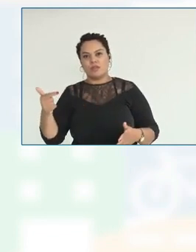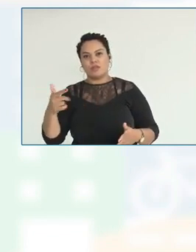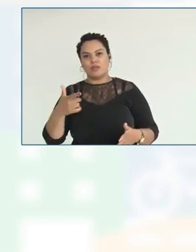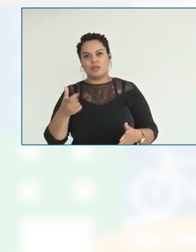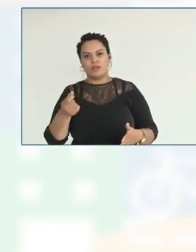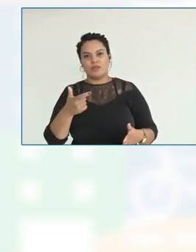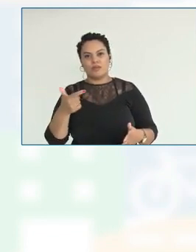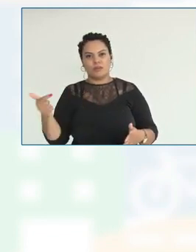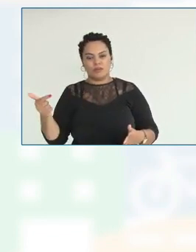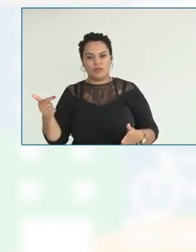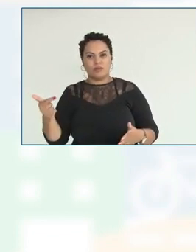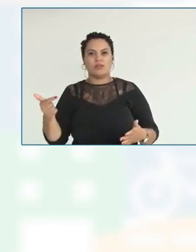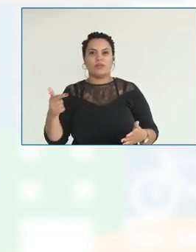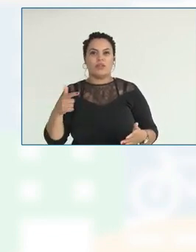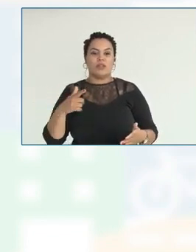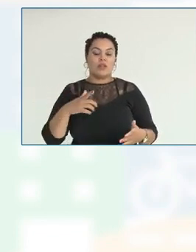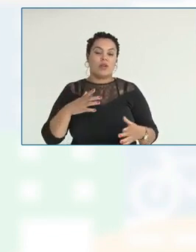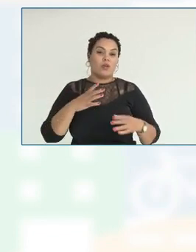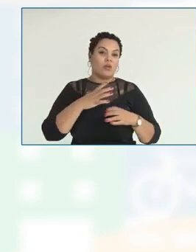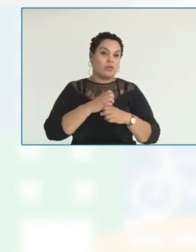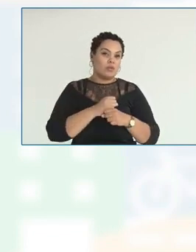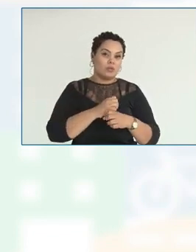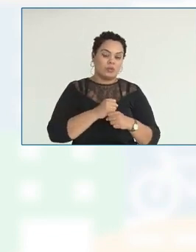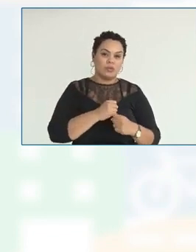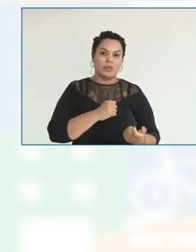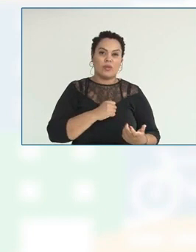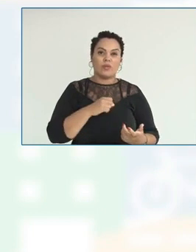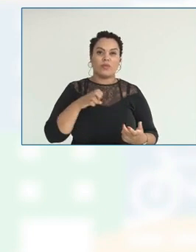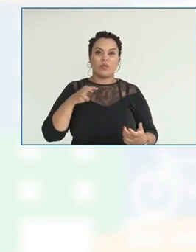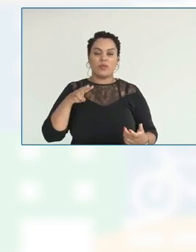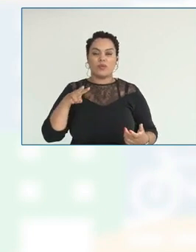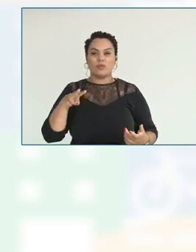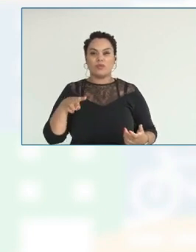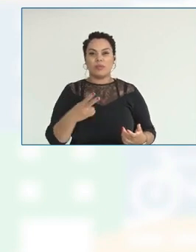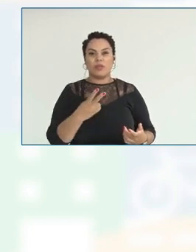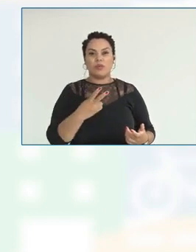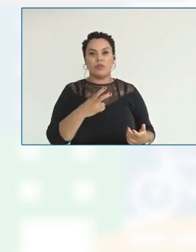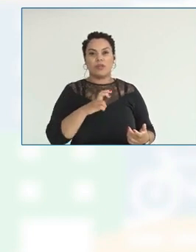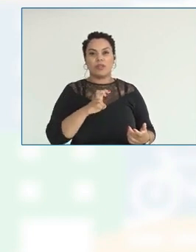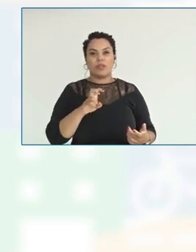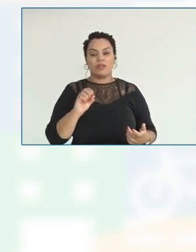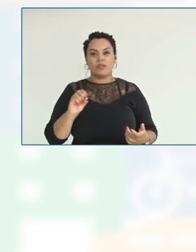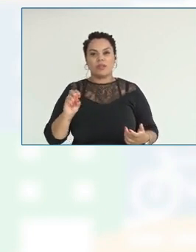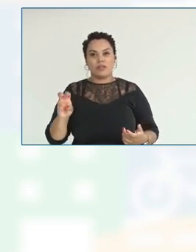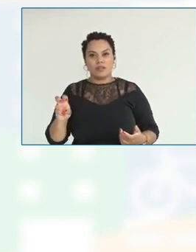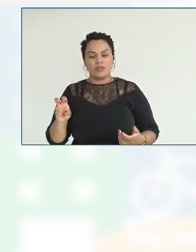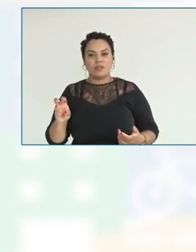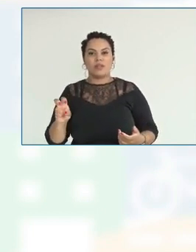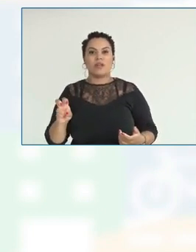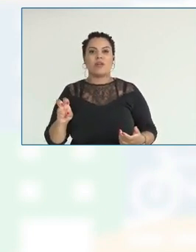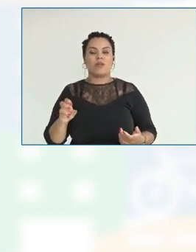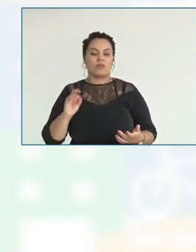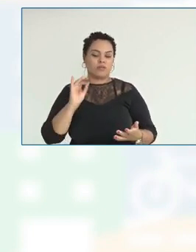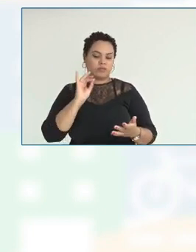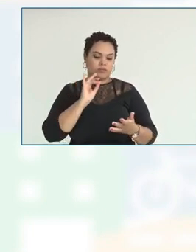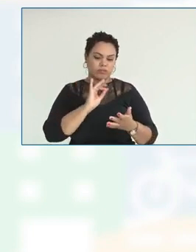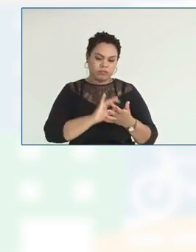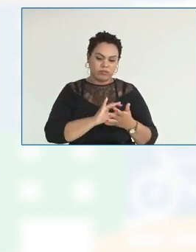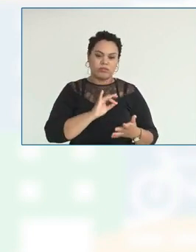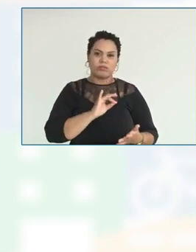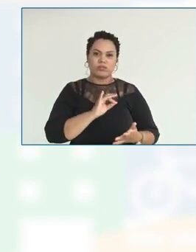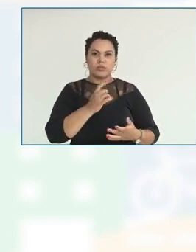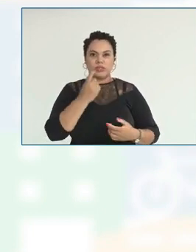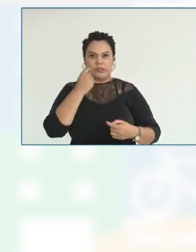por chumbinho. Desse total, 2.505 casos foram confirmados como intoxicação por